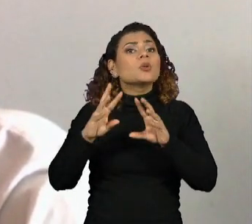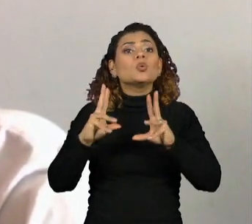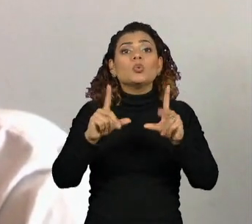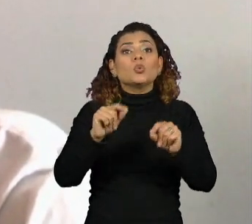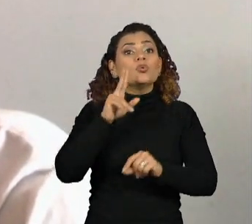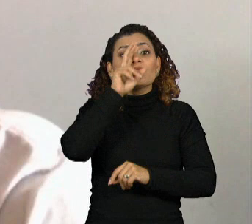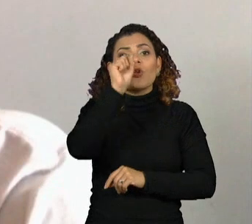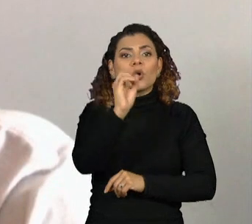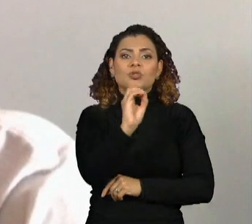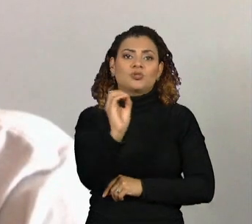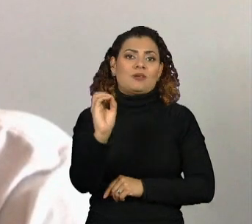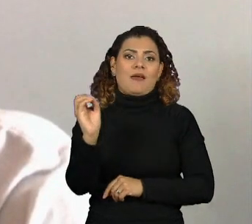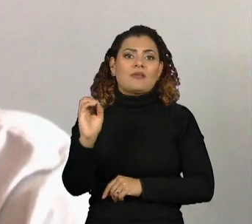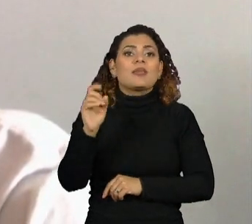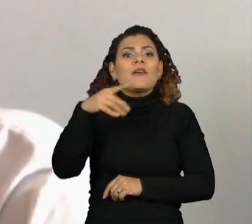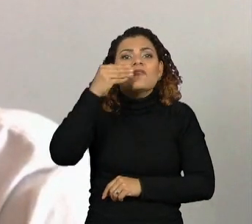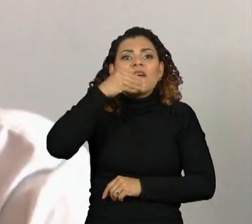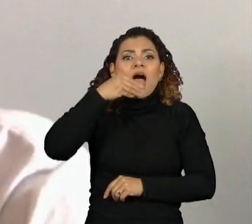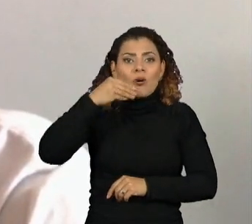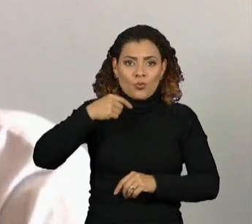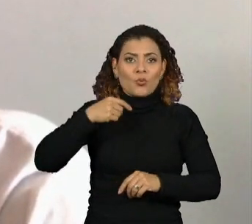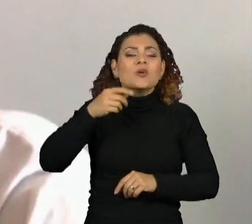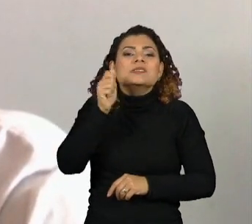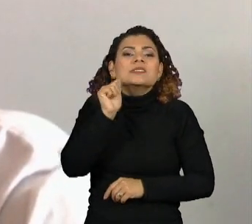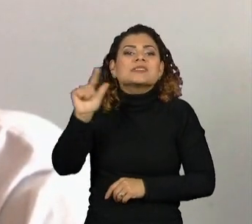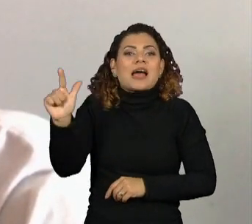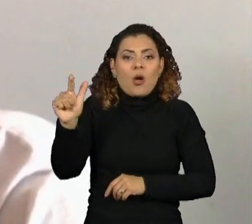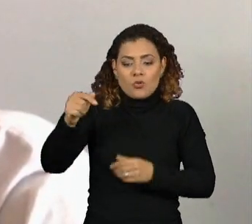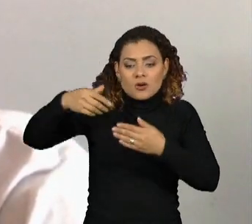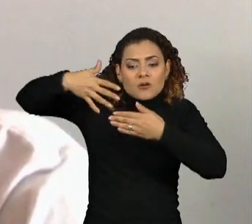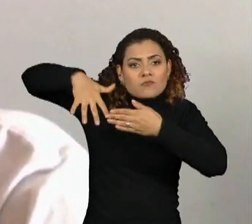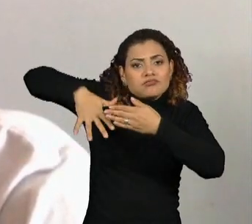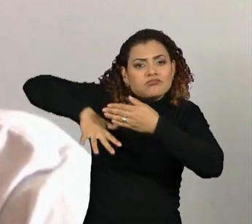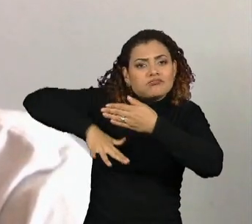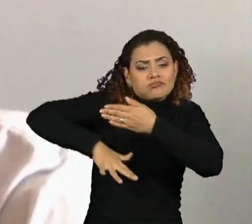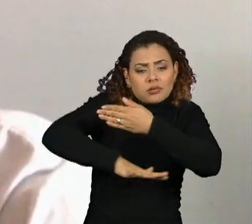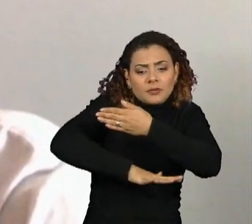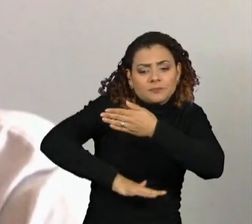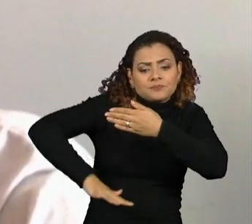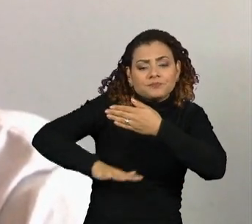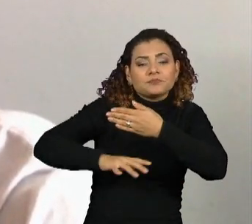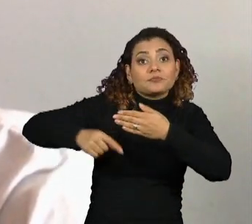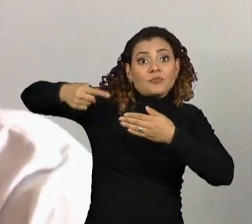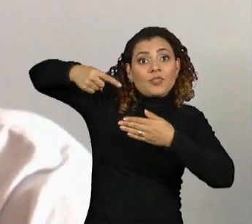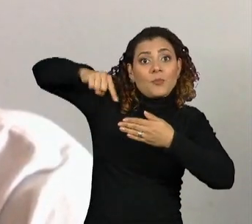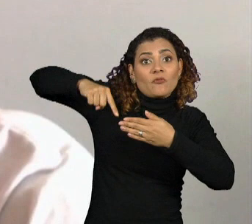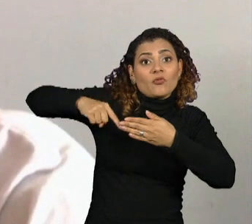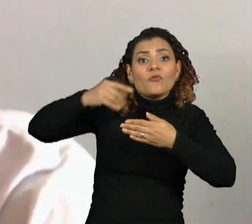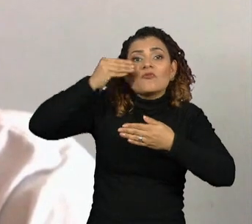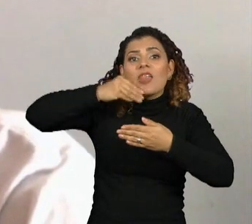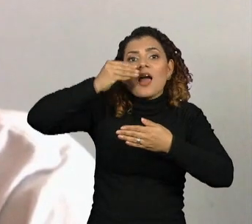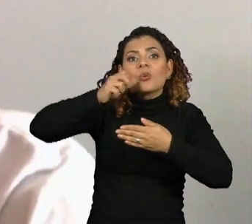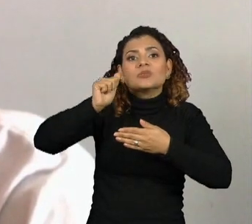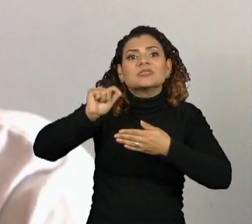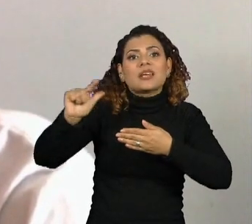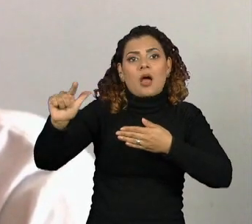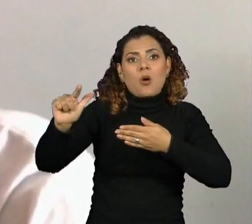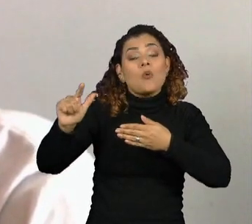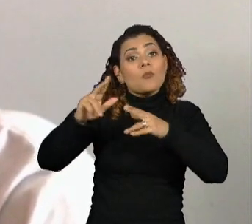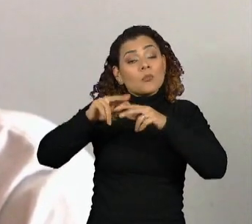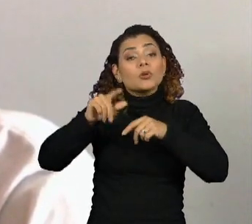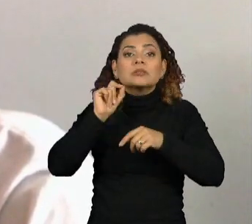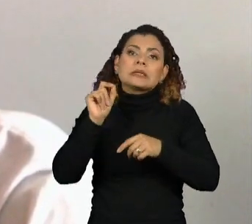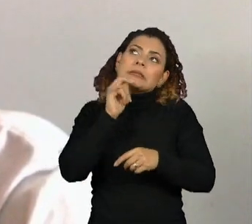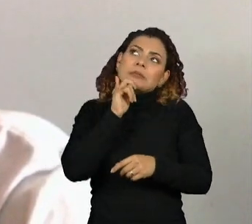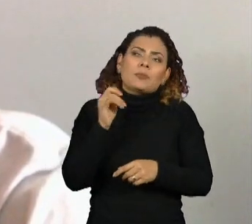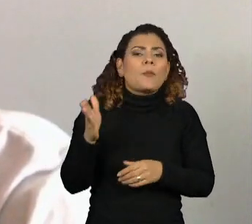é eficiente, não tem esse efeito lá. Ou seja, forma um corredor para as espécies de água clara, essas que a gente